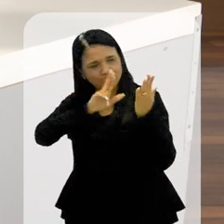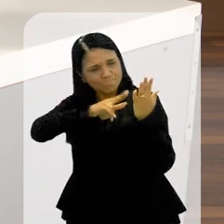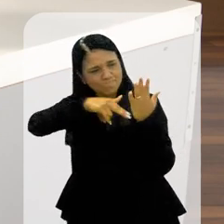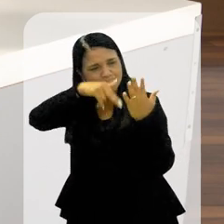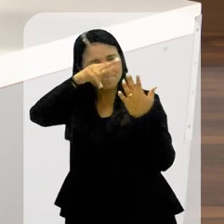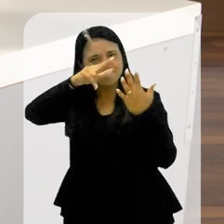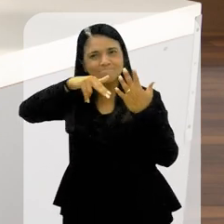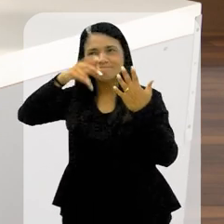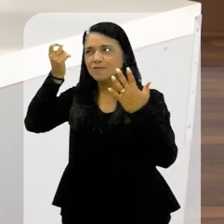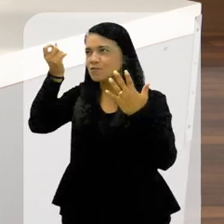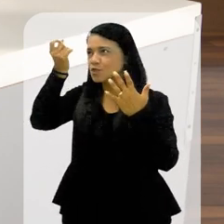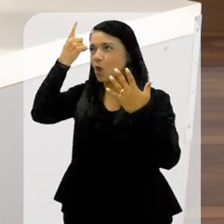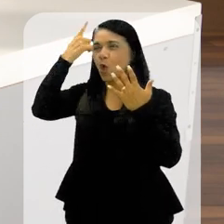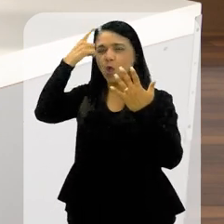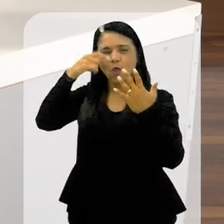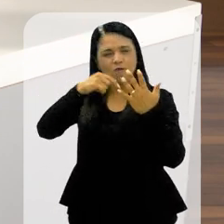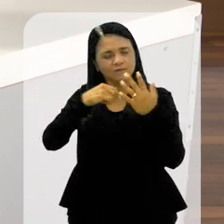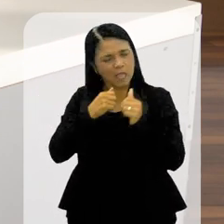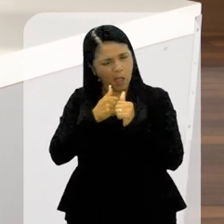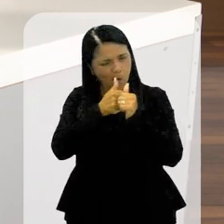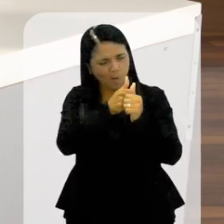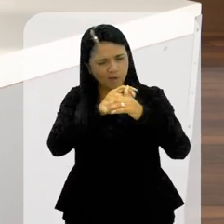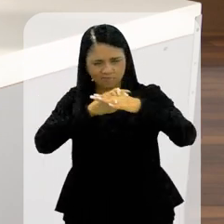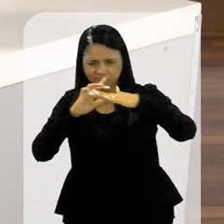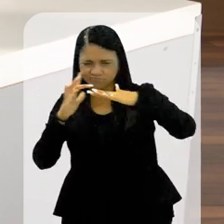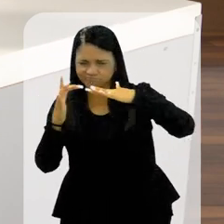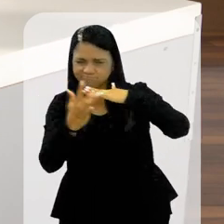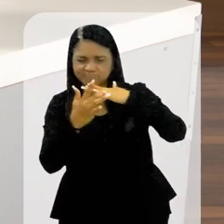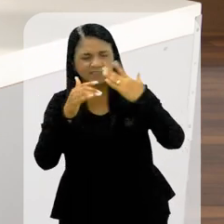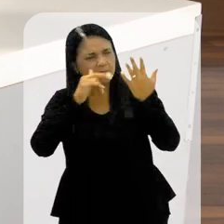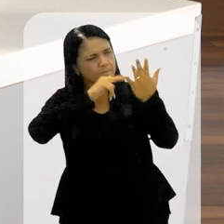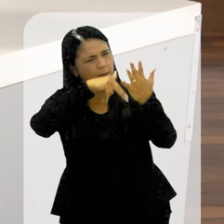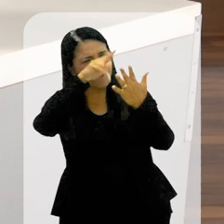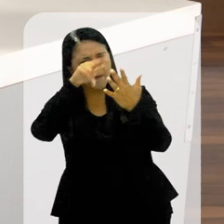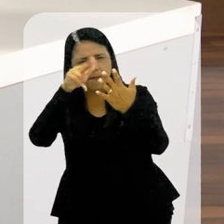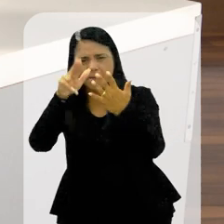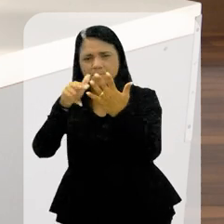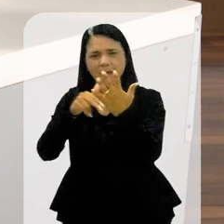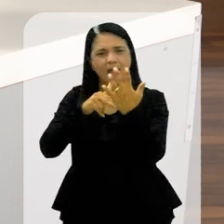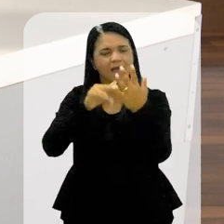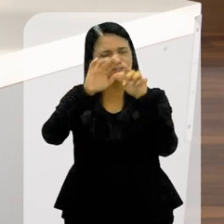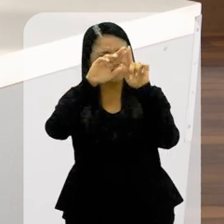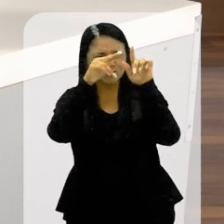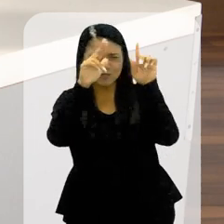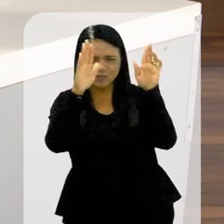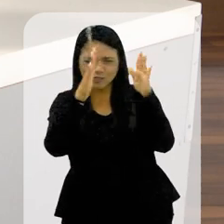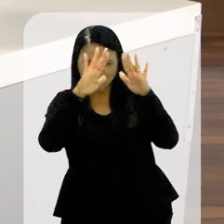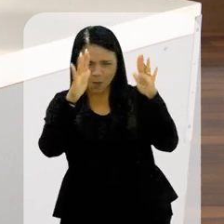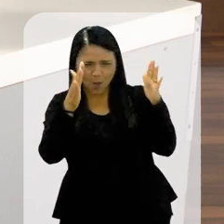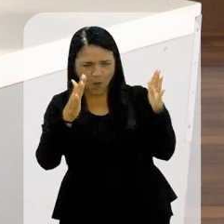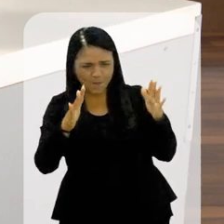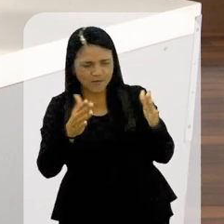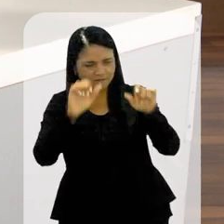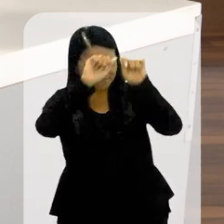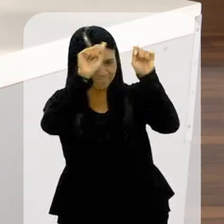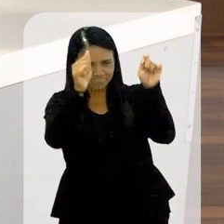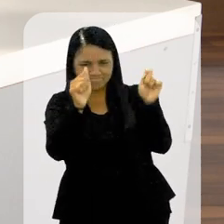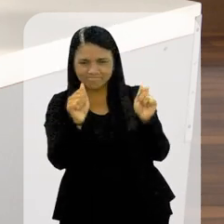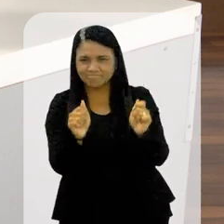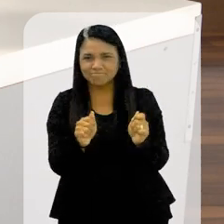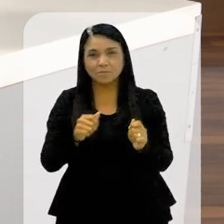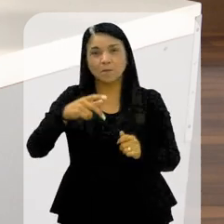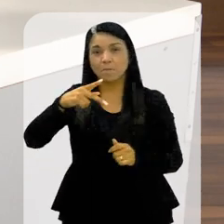do pincel. Isso. Eu acompanho você nas redes sociais e vejo você com o pincel, você fazendo as sombras, fazendo